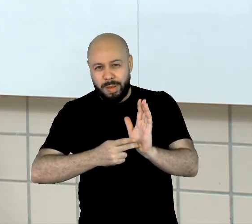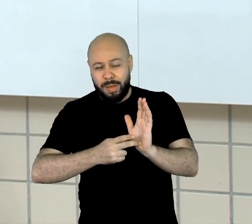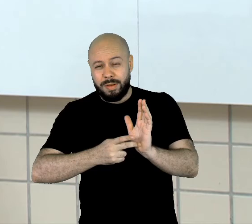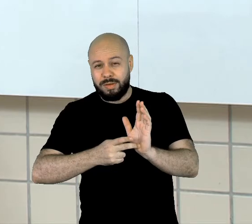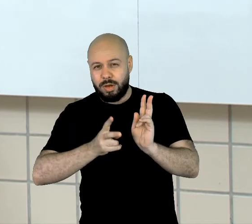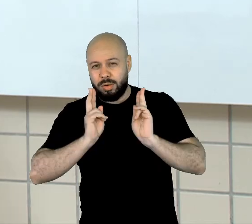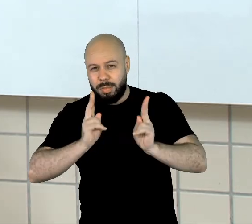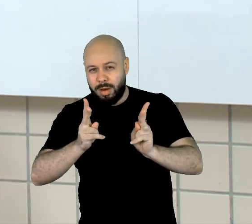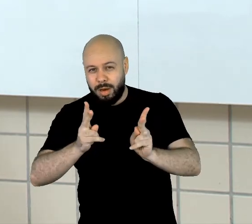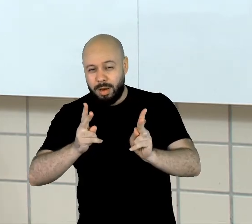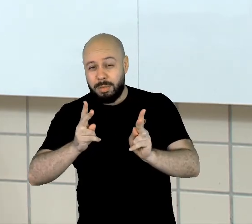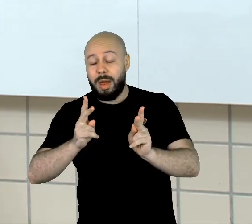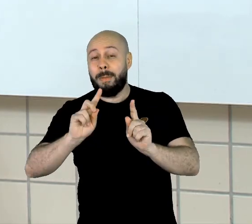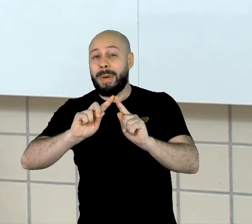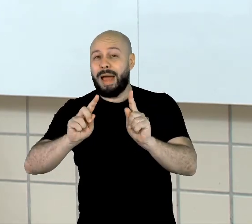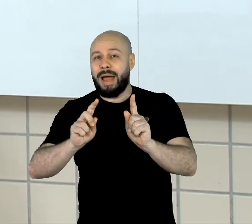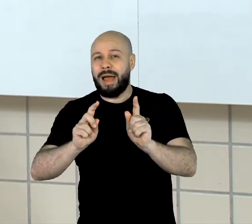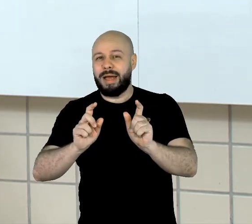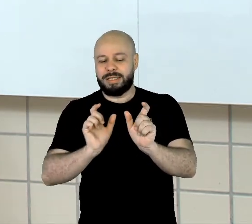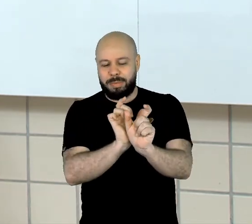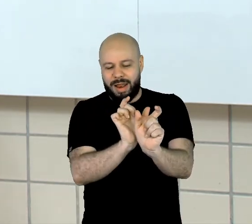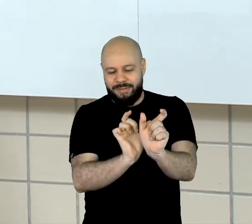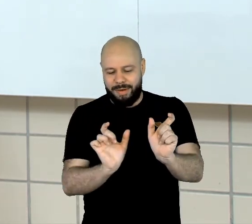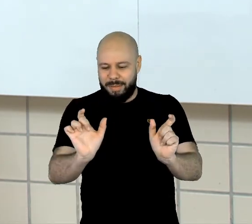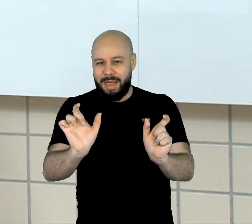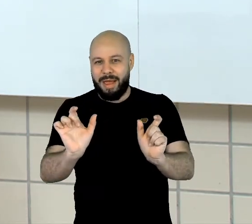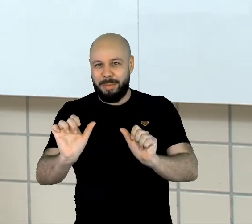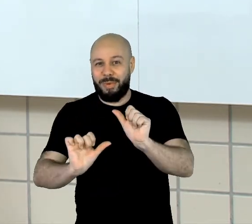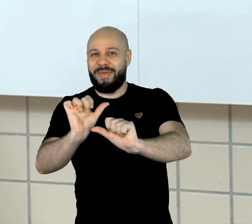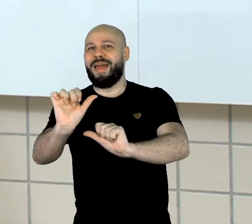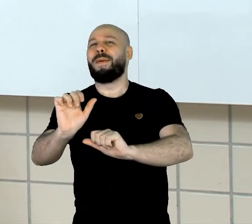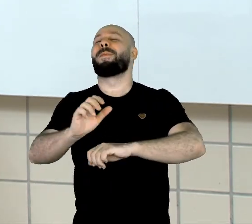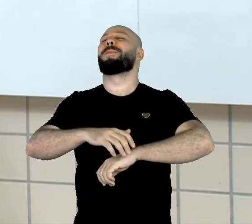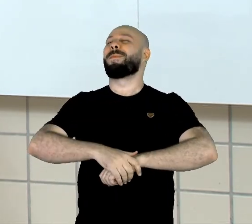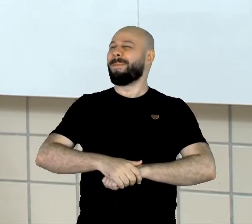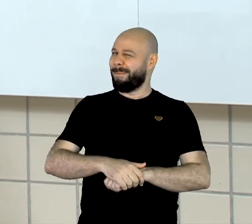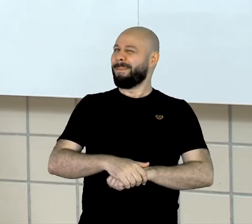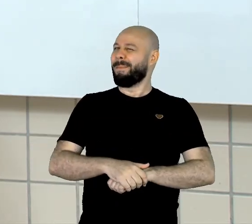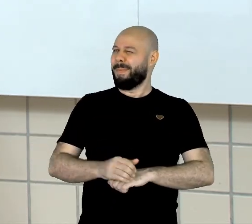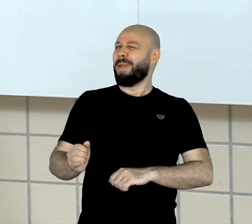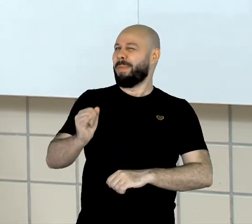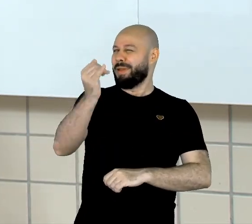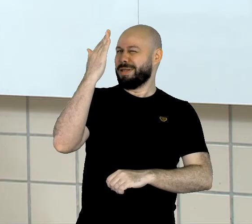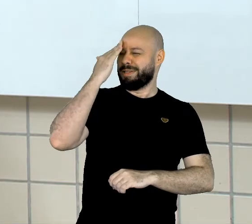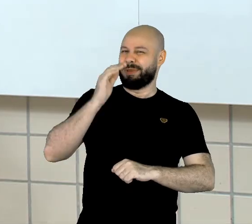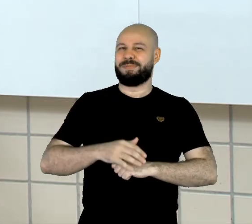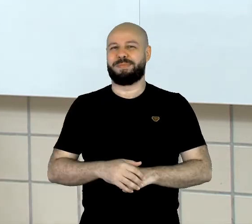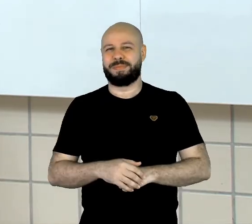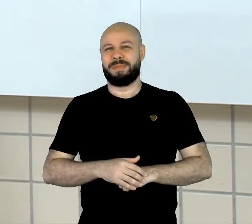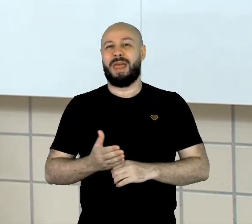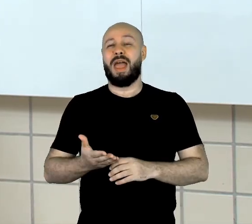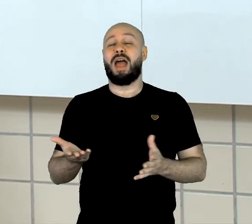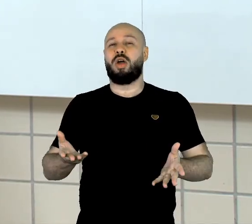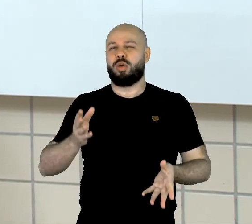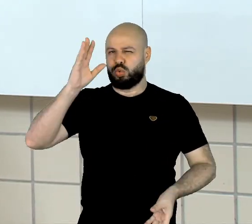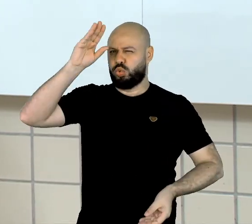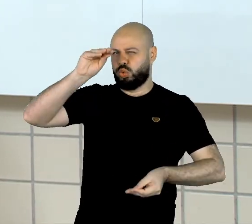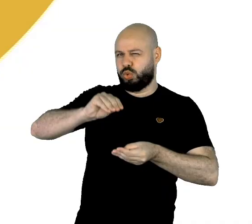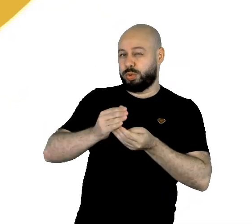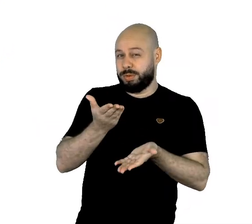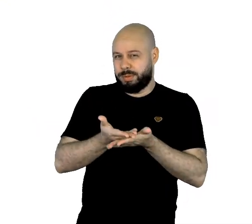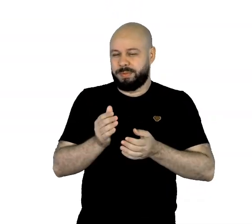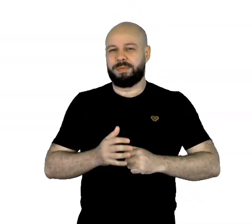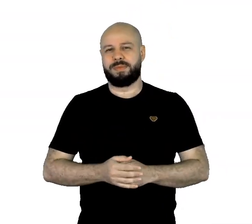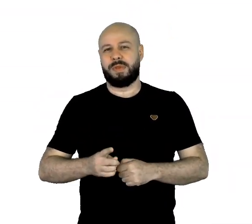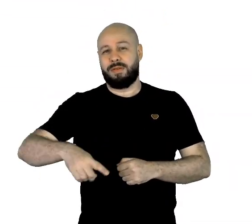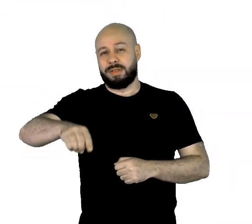o sentido da minha história, do meu enredo? Isso é importante. Então vamos fazer uma conclusão da nossa aula de hoje, para